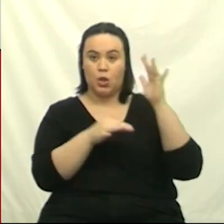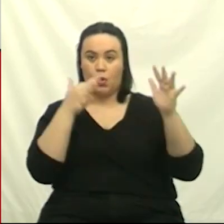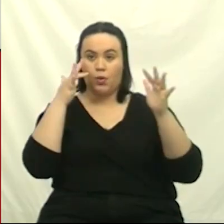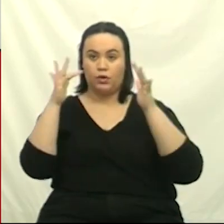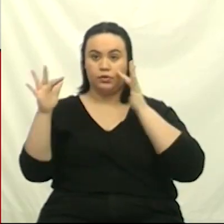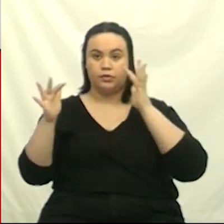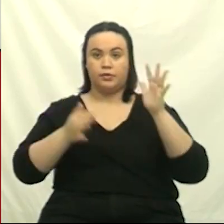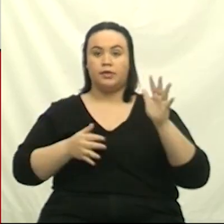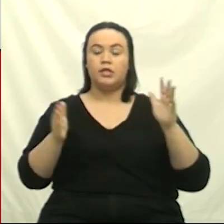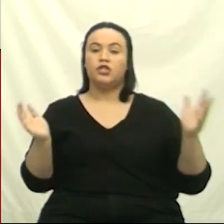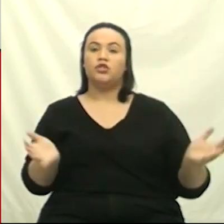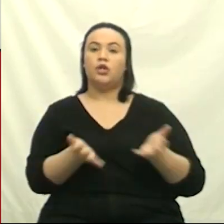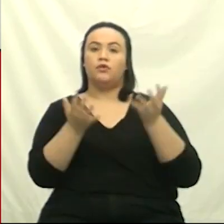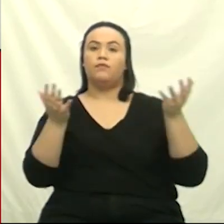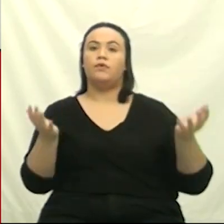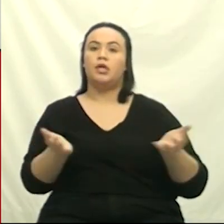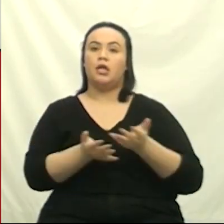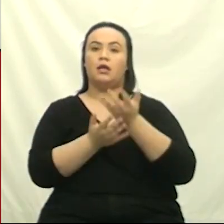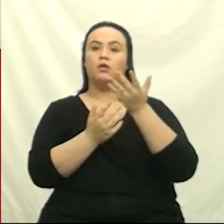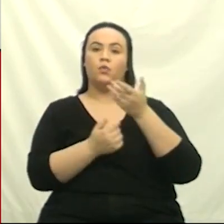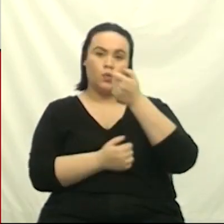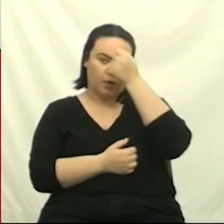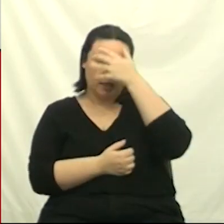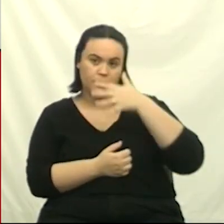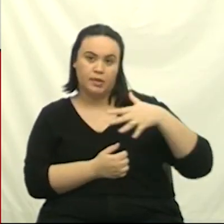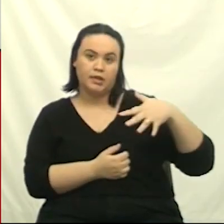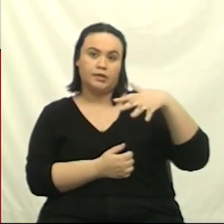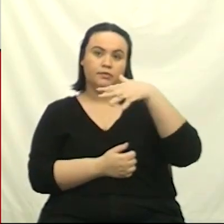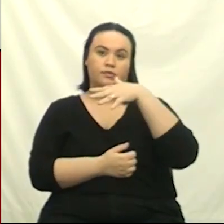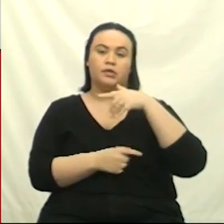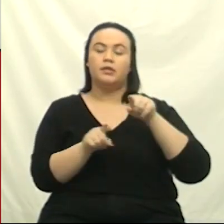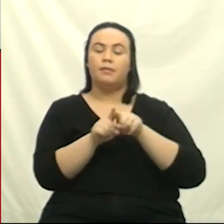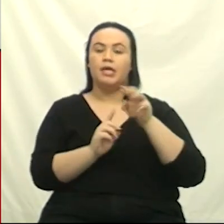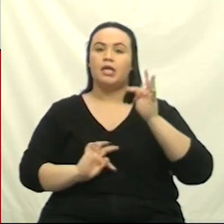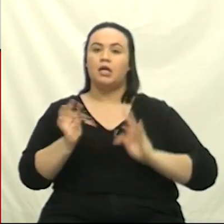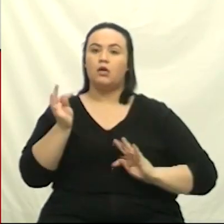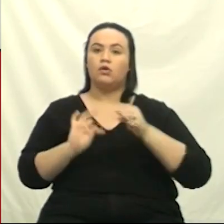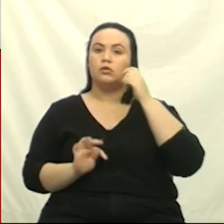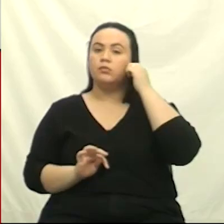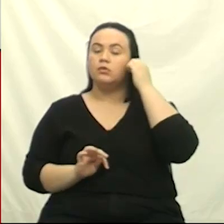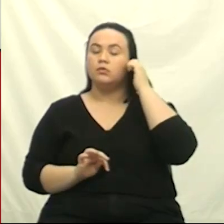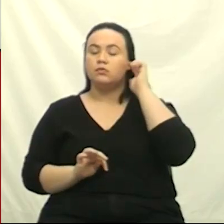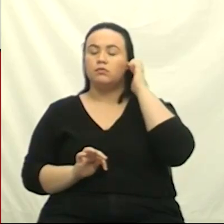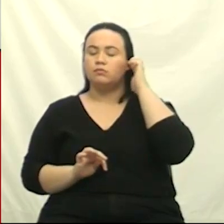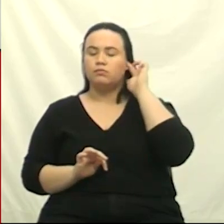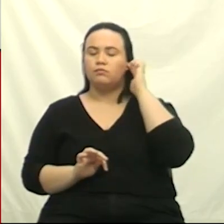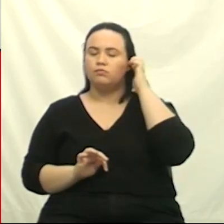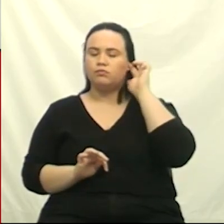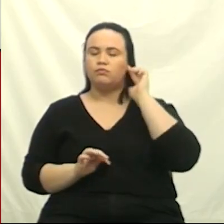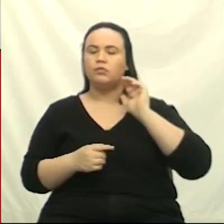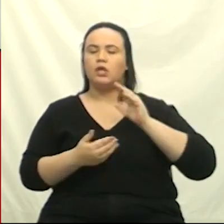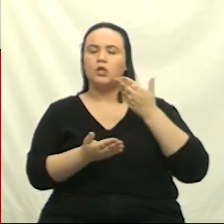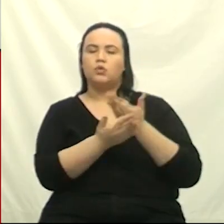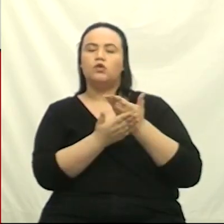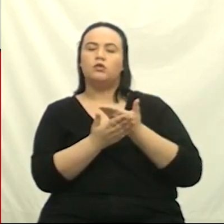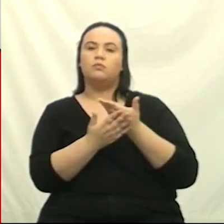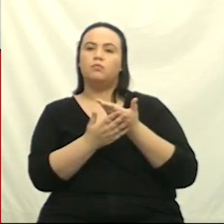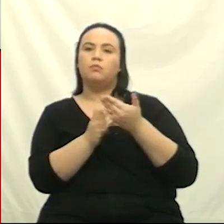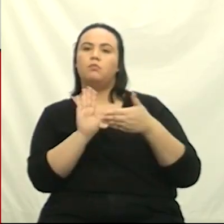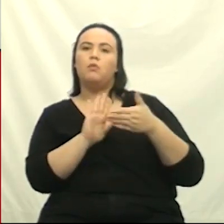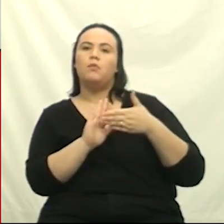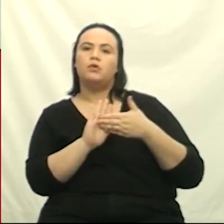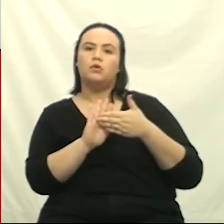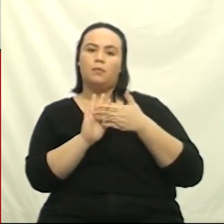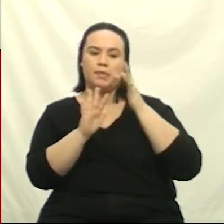incentivando o uso dos conhecimentos científicos e tecnológicos pelos estudantes e promovendo o pensamento